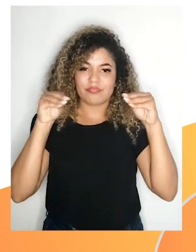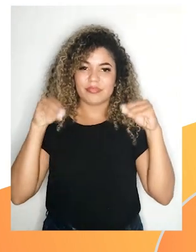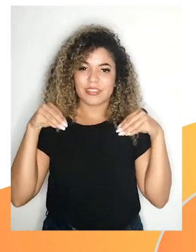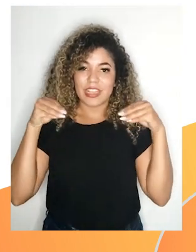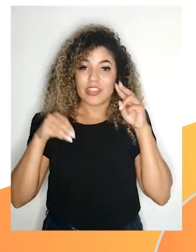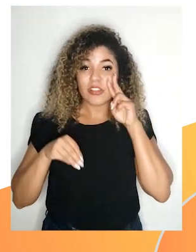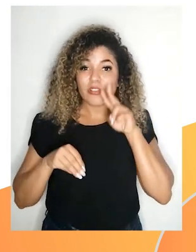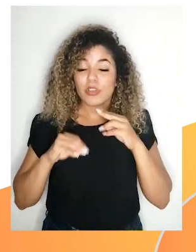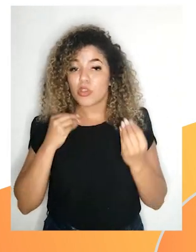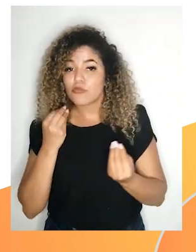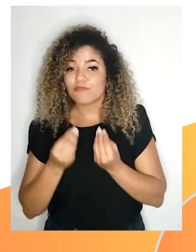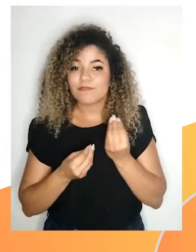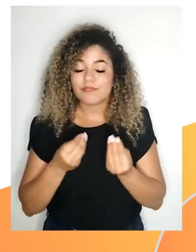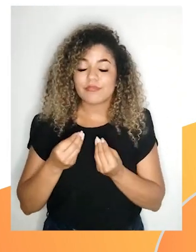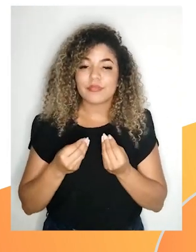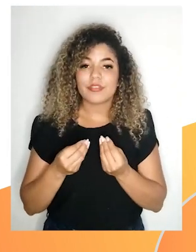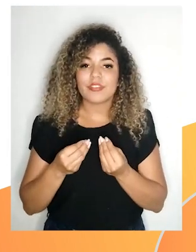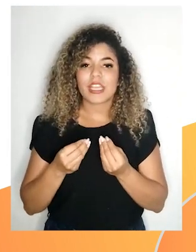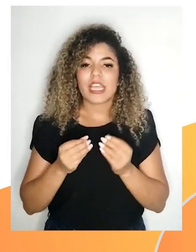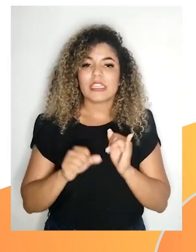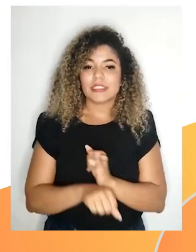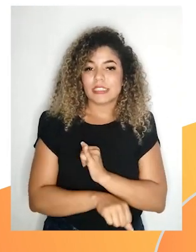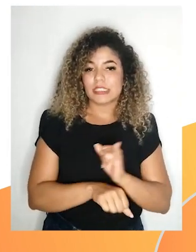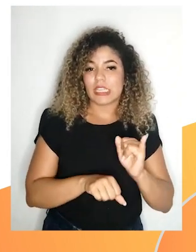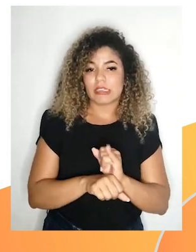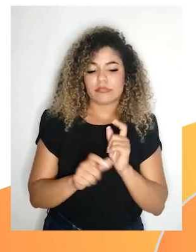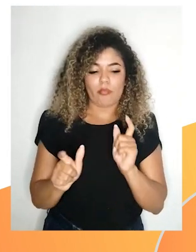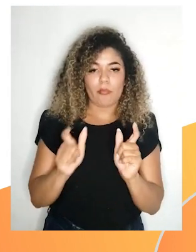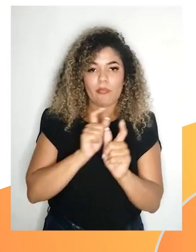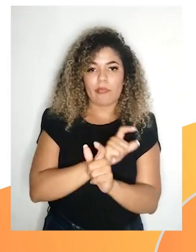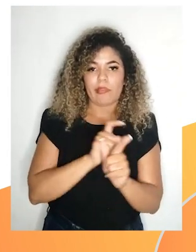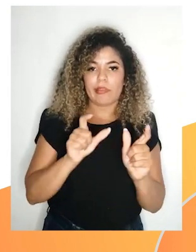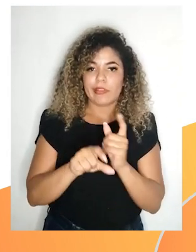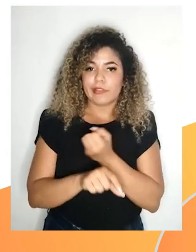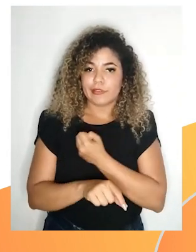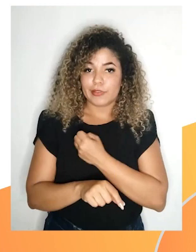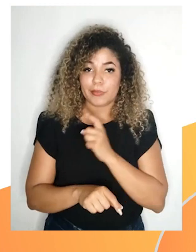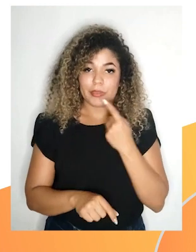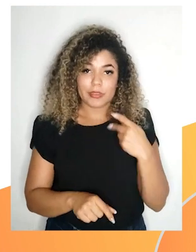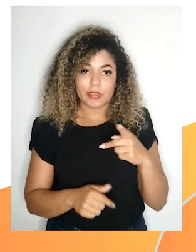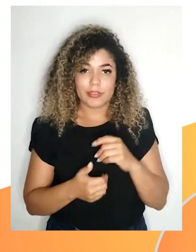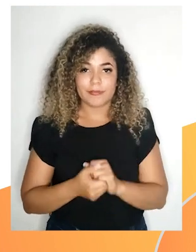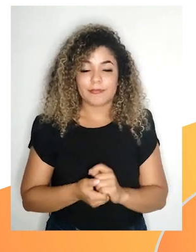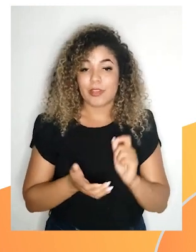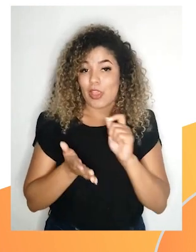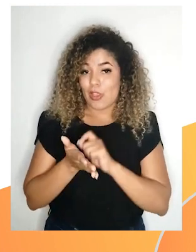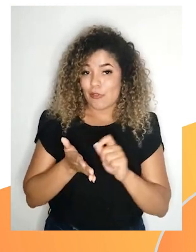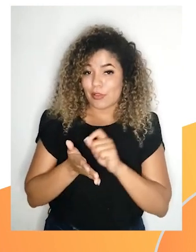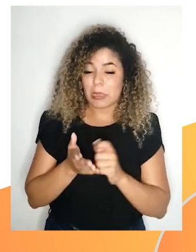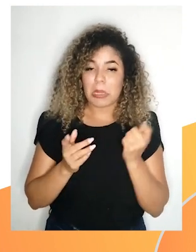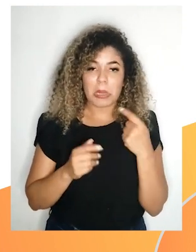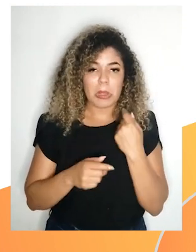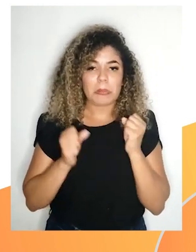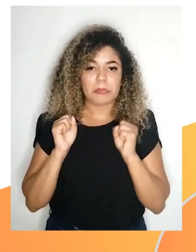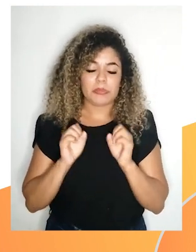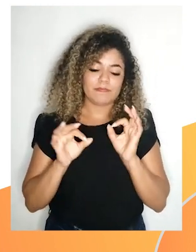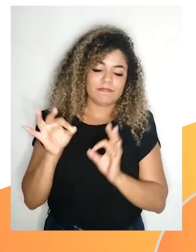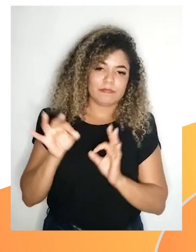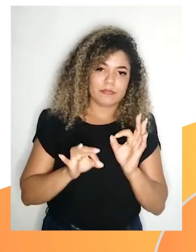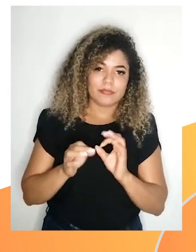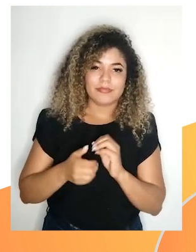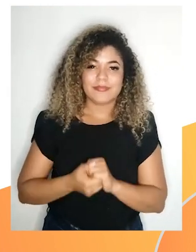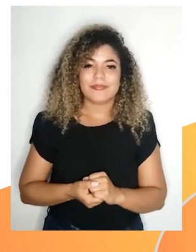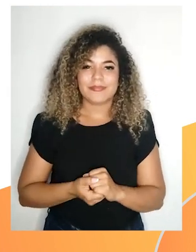vamos ver aqui como que ficaria essa do lenço. Então, vamos escrever aqui para a gente poder organizar.